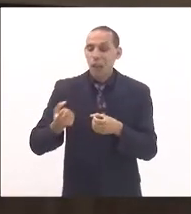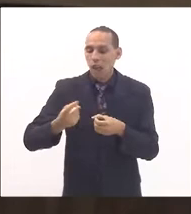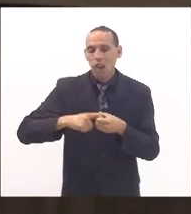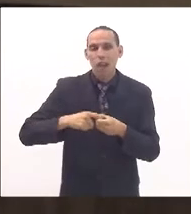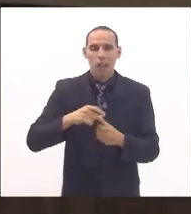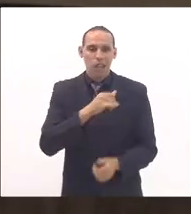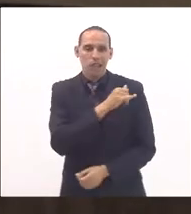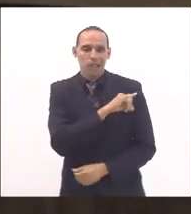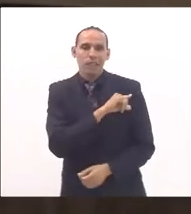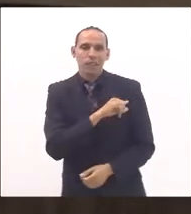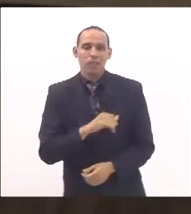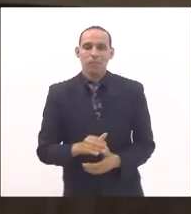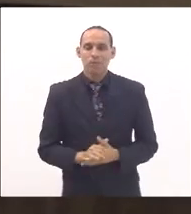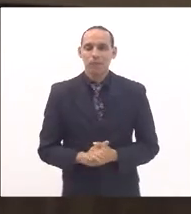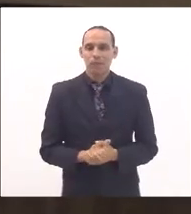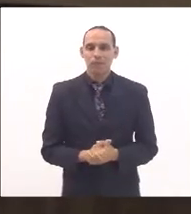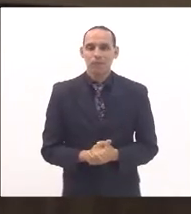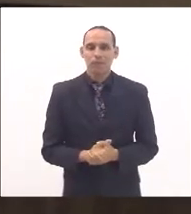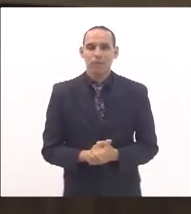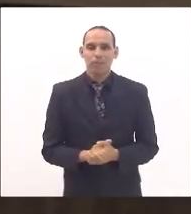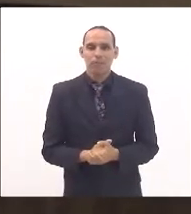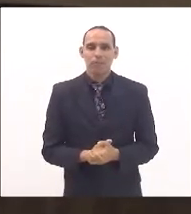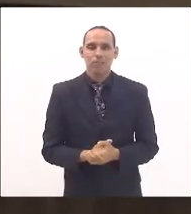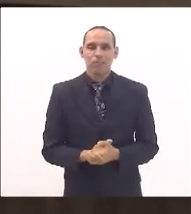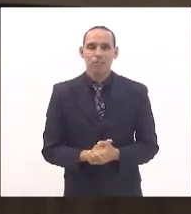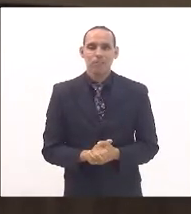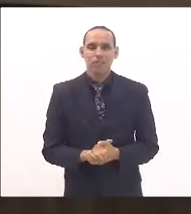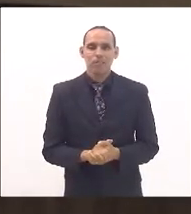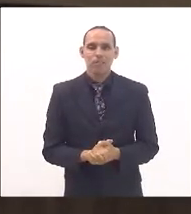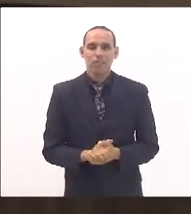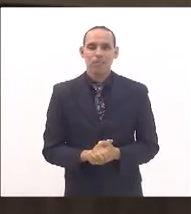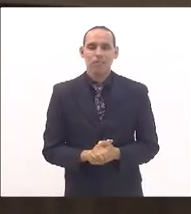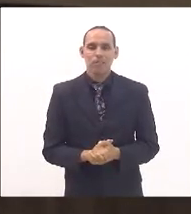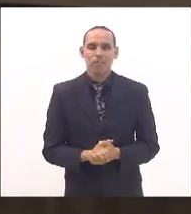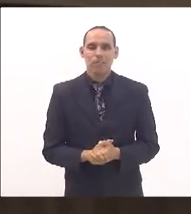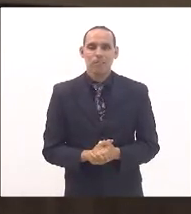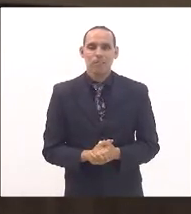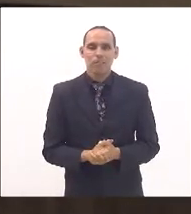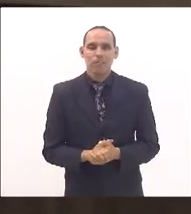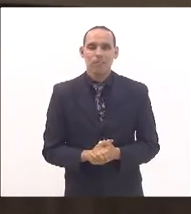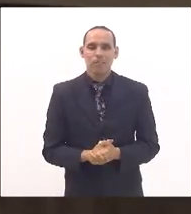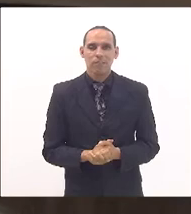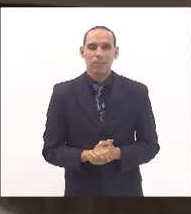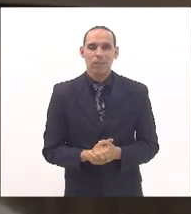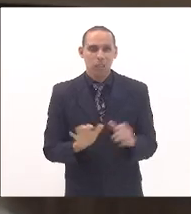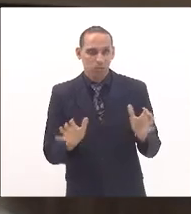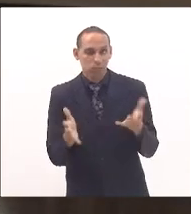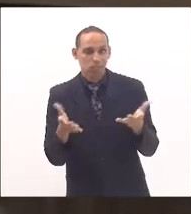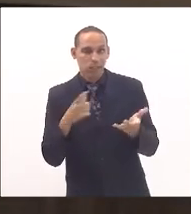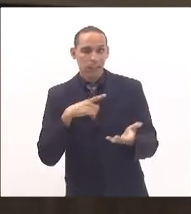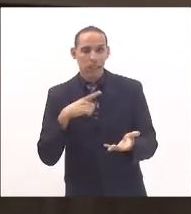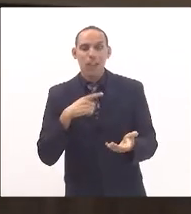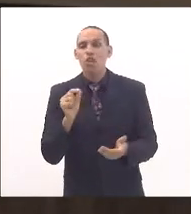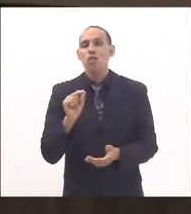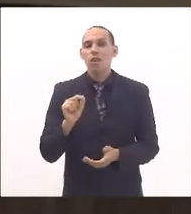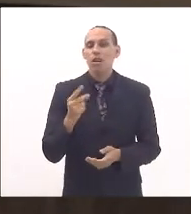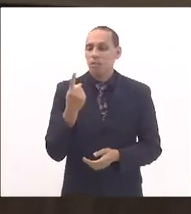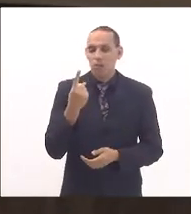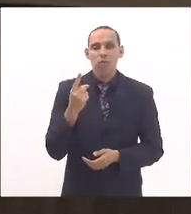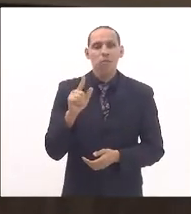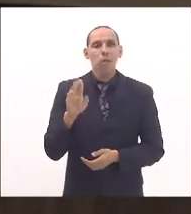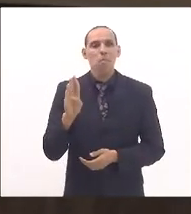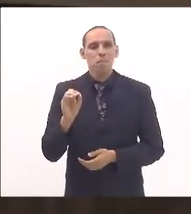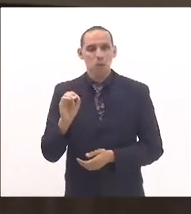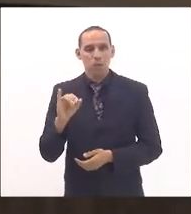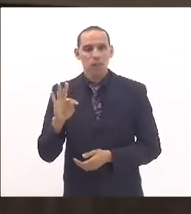um botijão, que tenha o incentivo de um botijão, ele possa